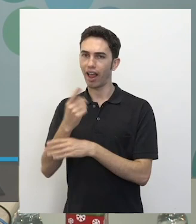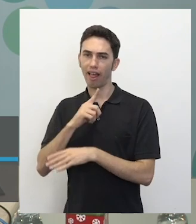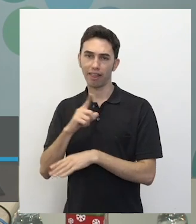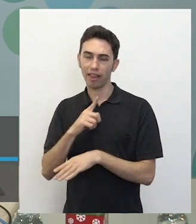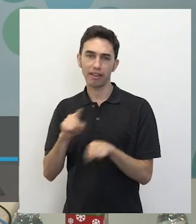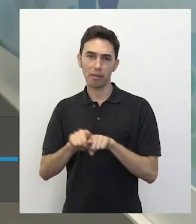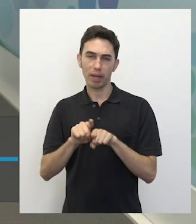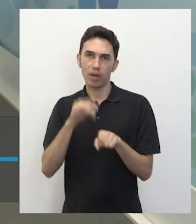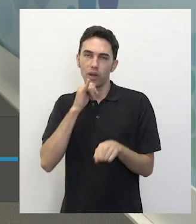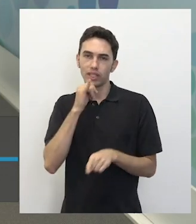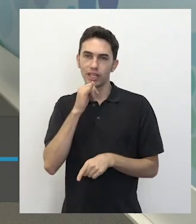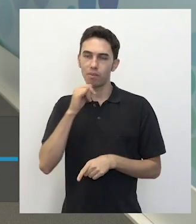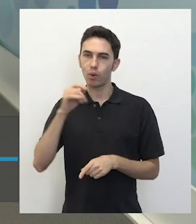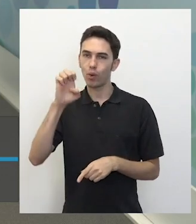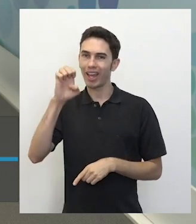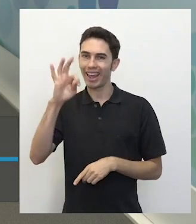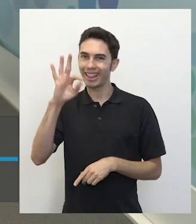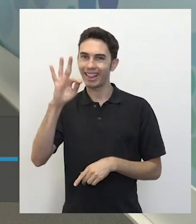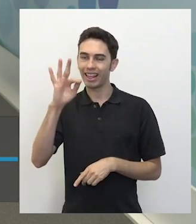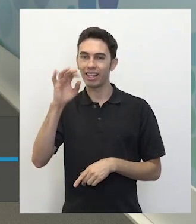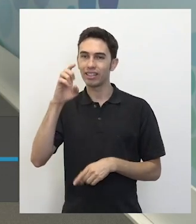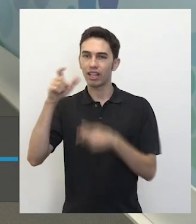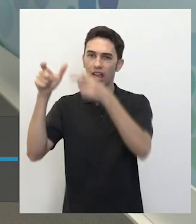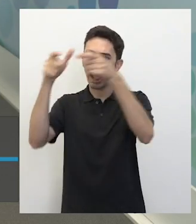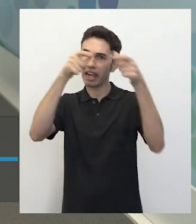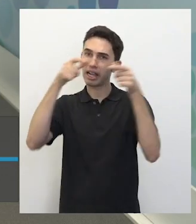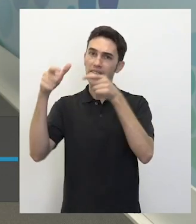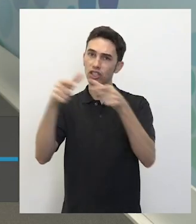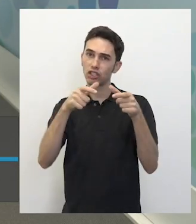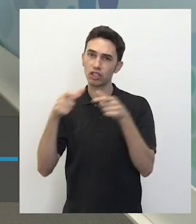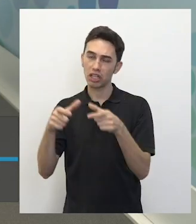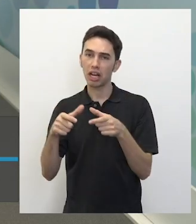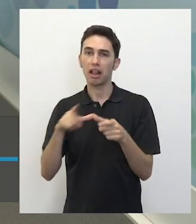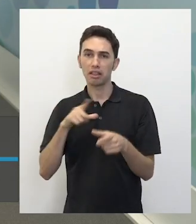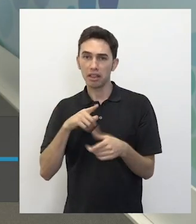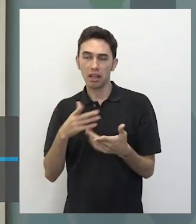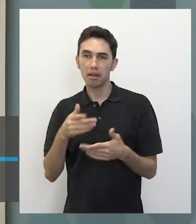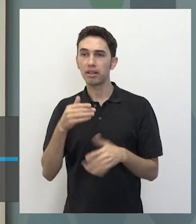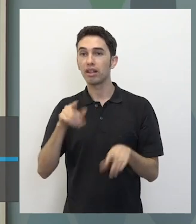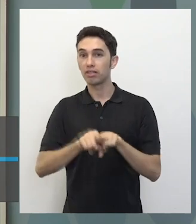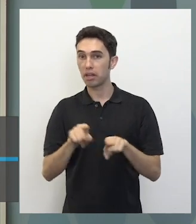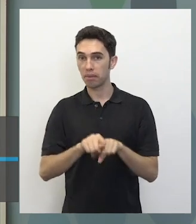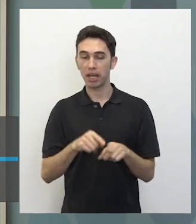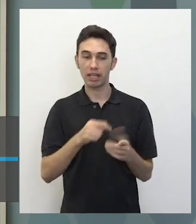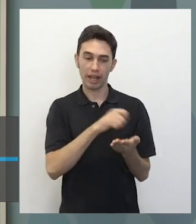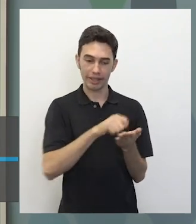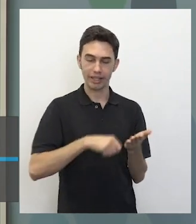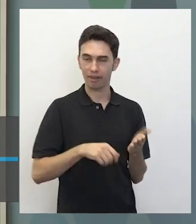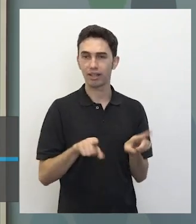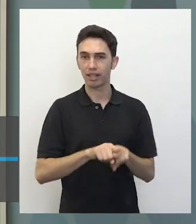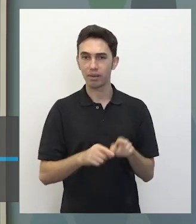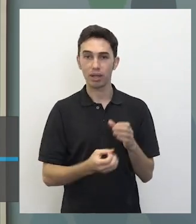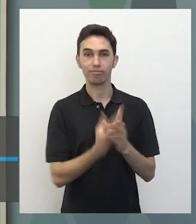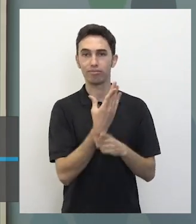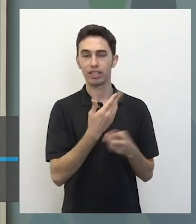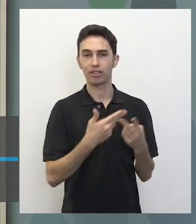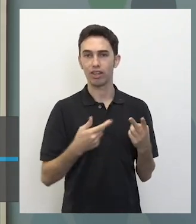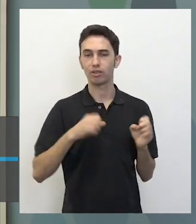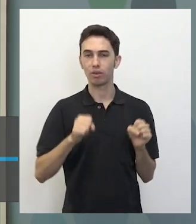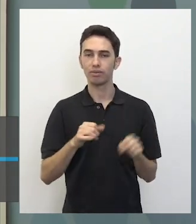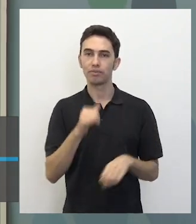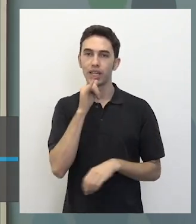coisa aqui, né? Sim, trazer para isso. Ele quer expressar esse amor, essa saudade, quando ele fala ali no final, morro de ciúme,